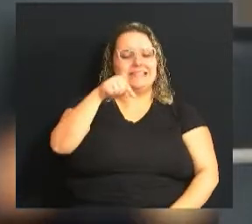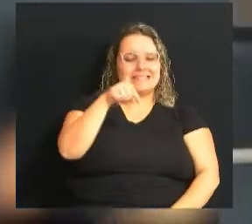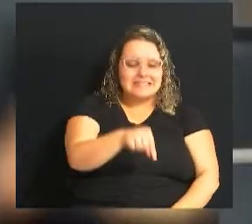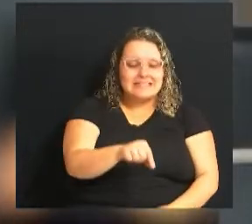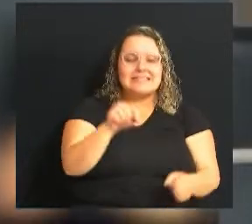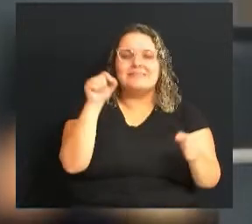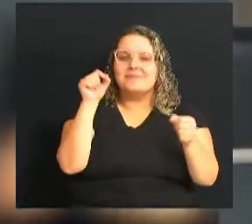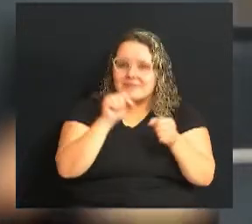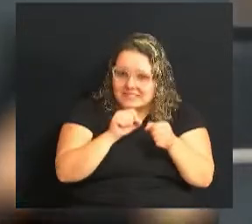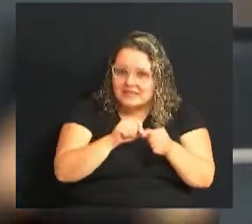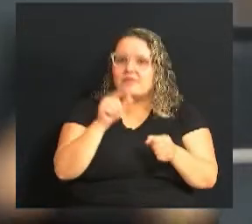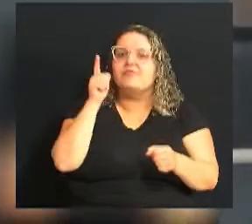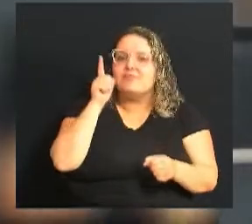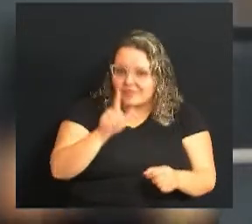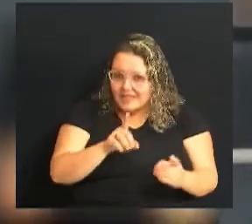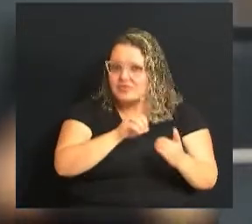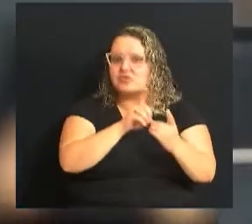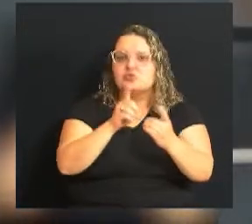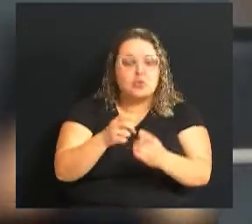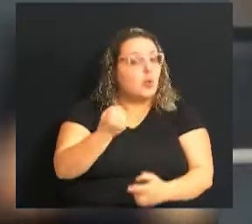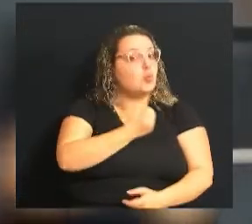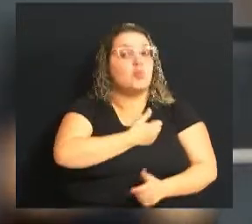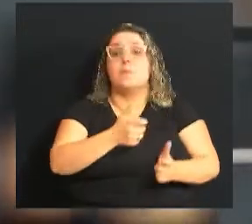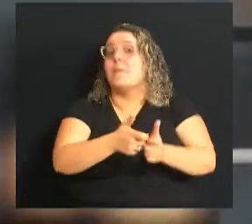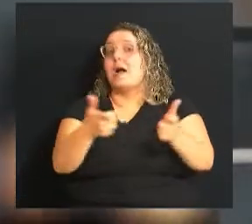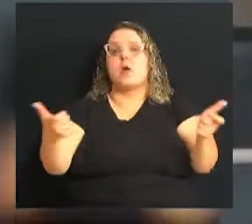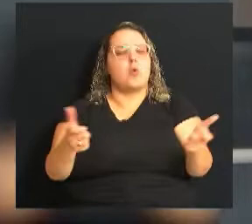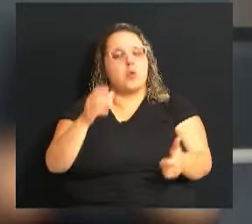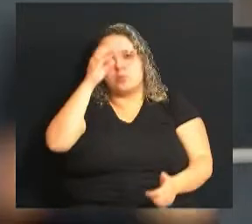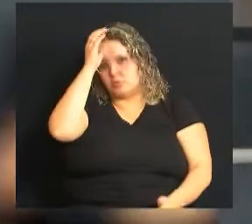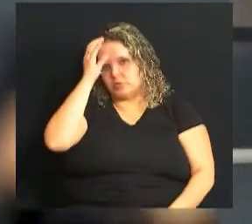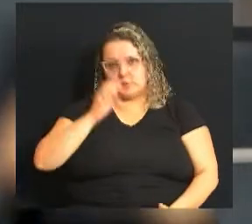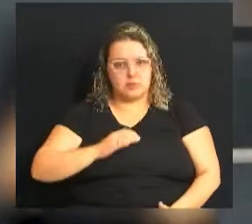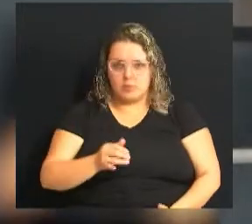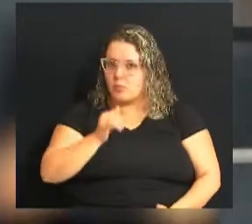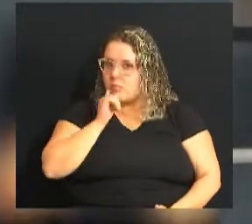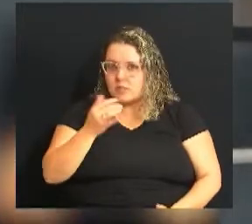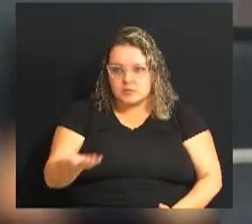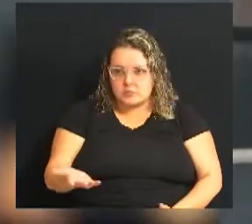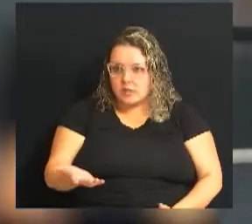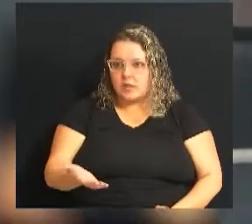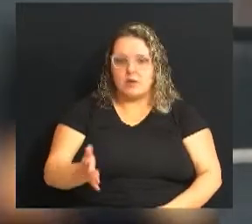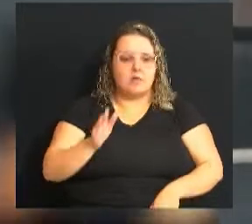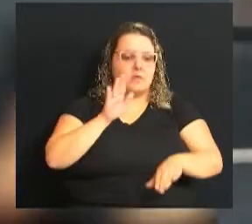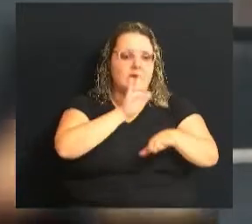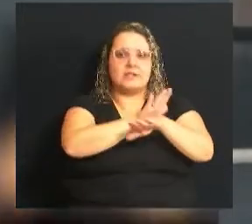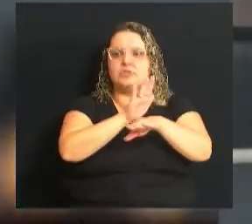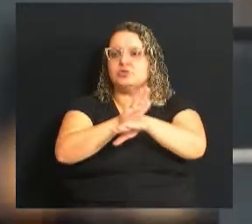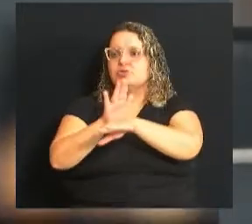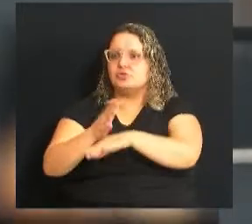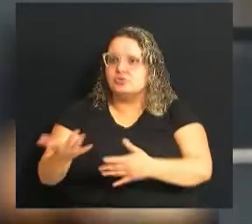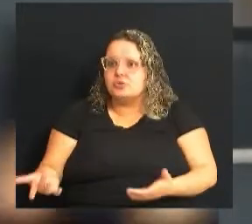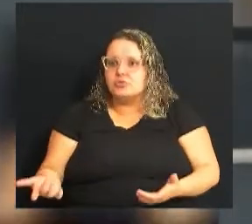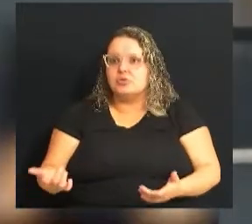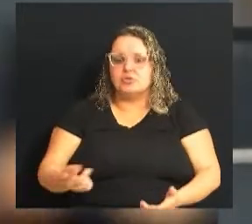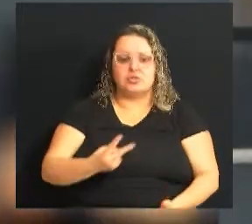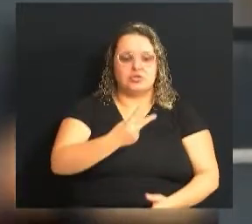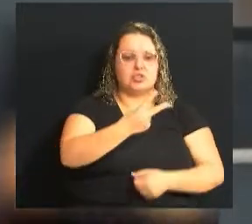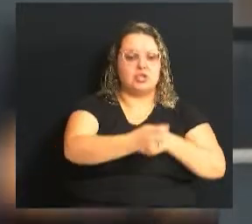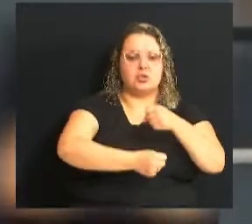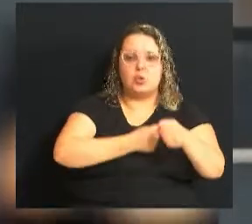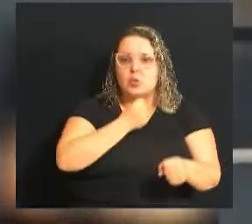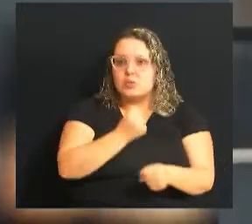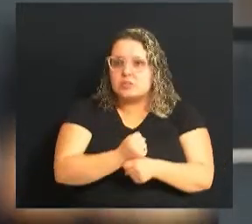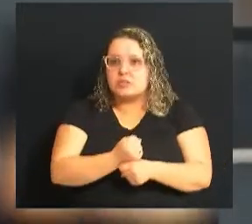vai conseguir atender um número maior de cidadãos, vai ajudar a encurtar de 2 anos para